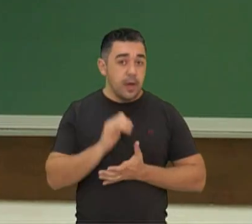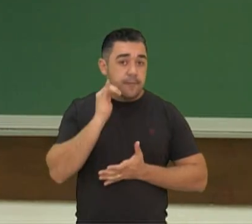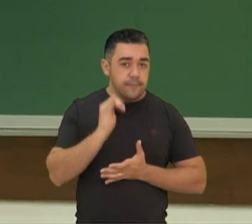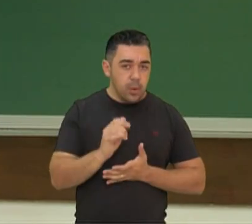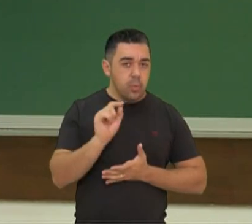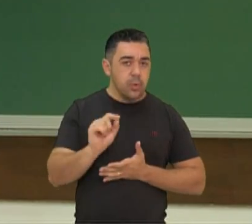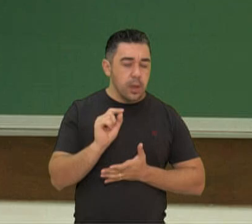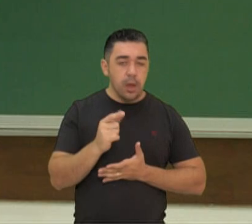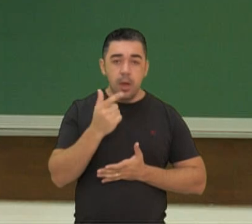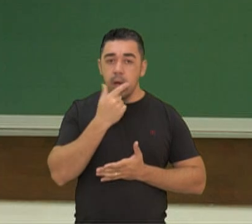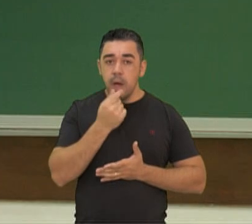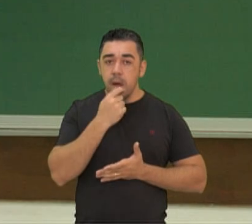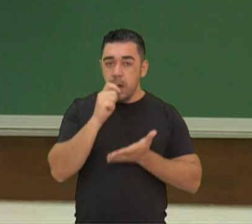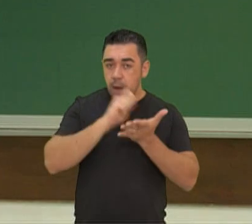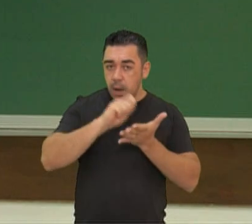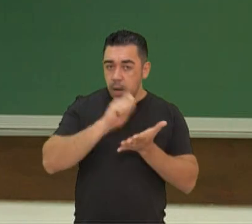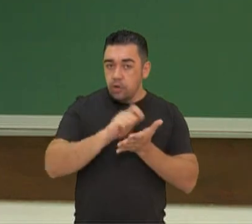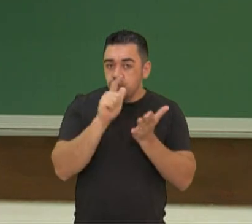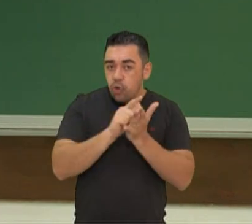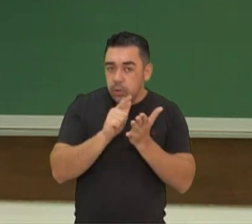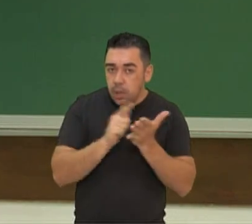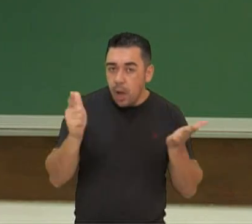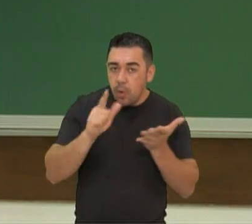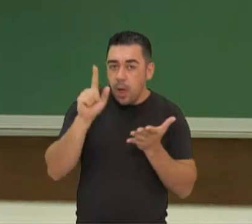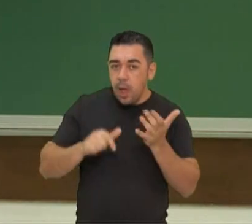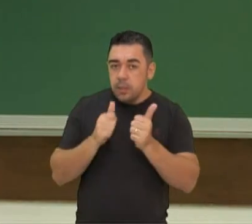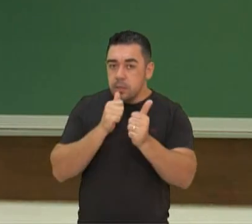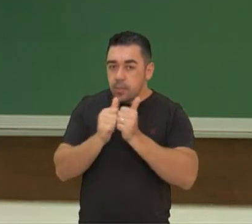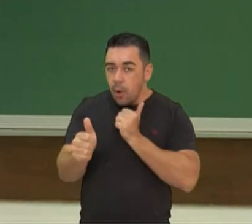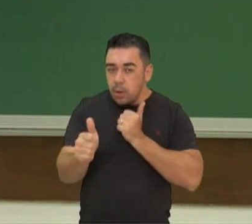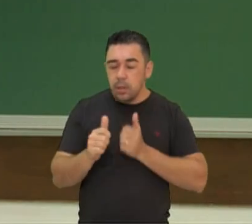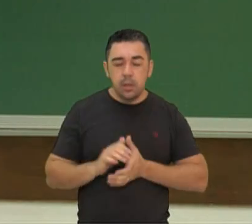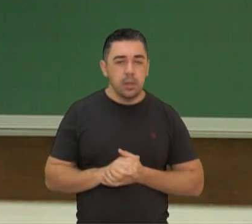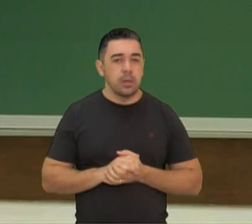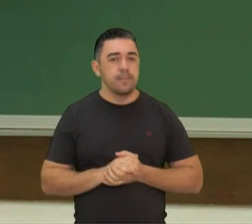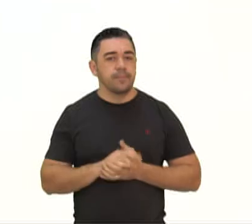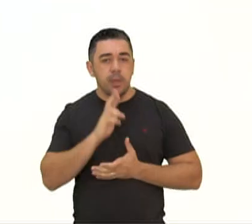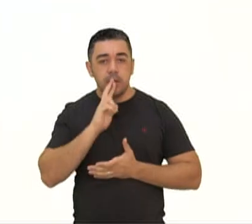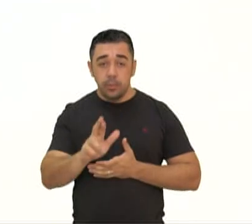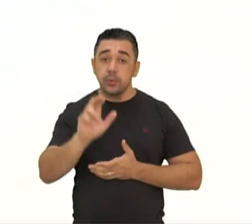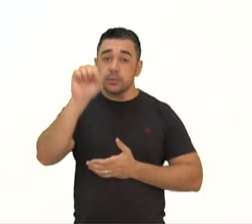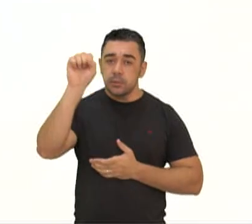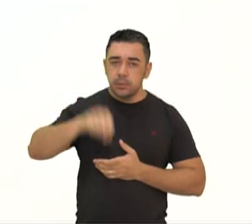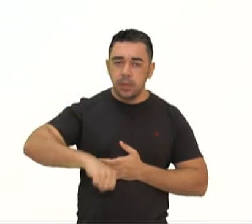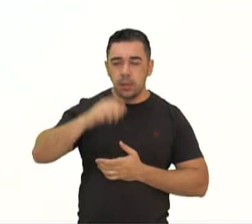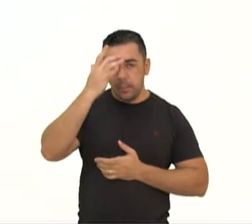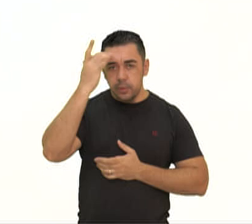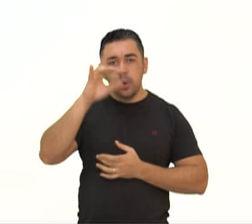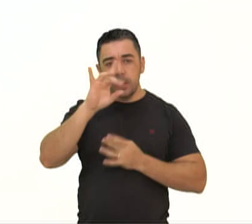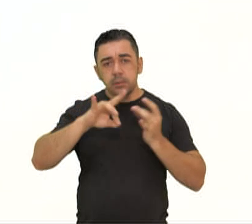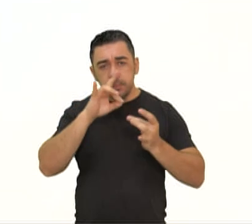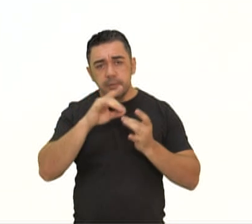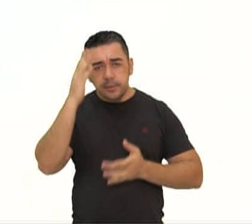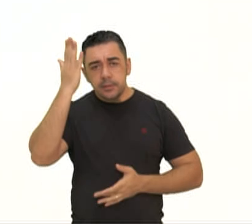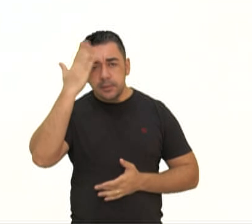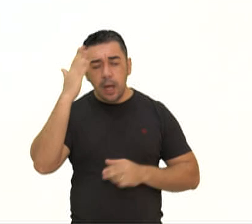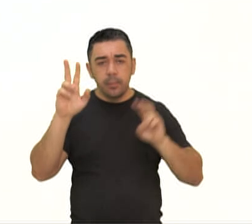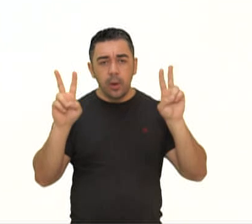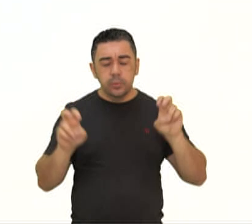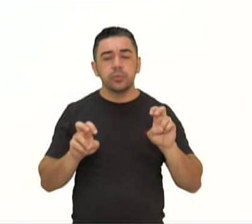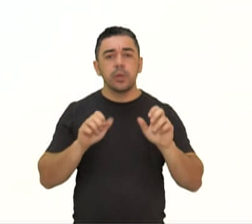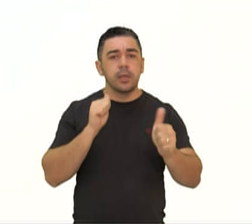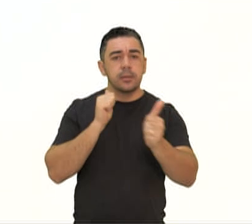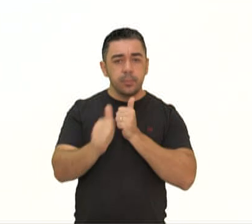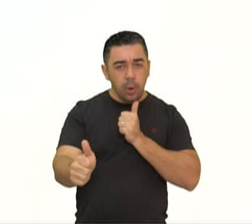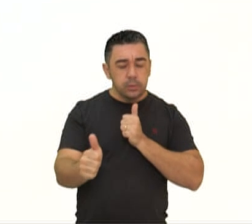o jornalista esportivo. Bom, a resposta é sim, a fala apresentada é de um